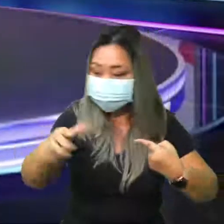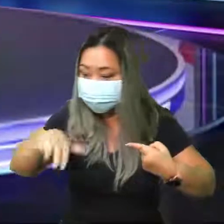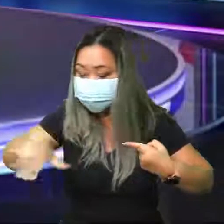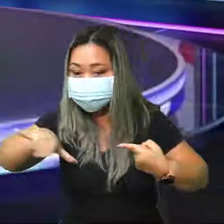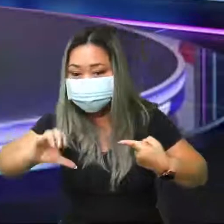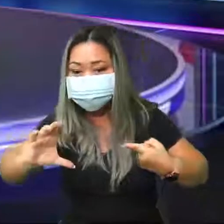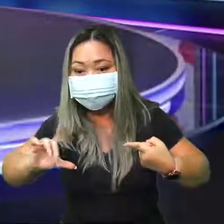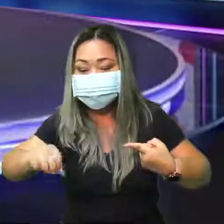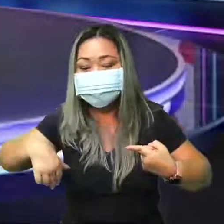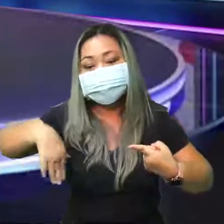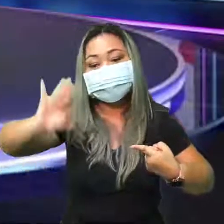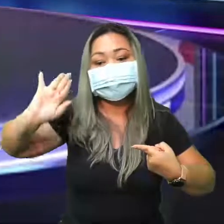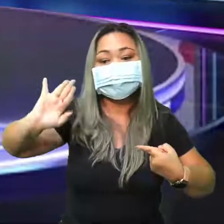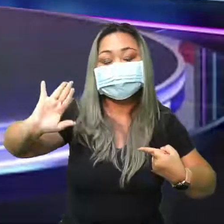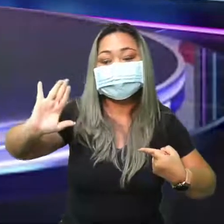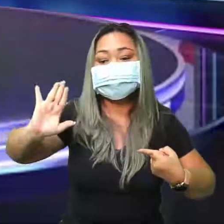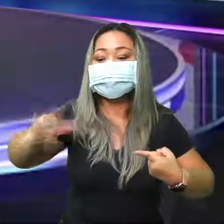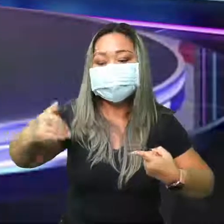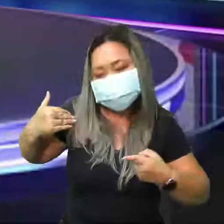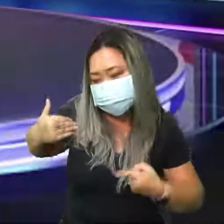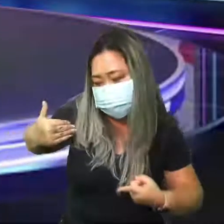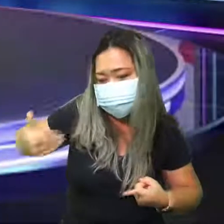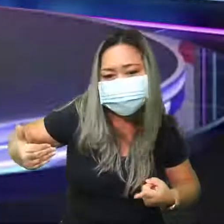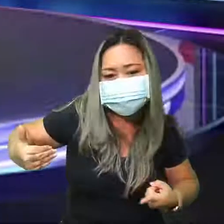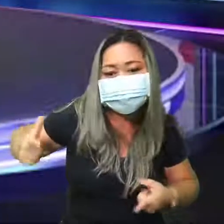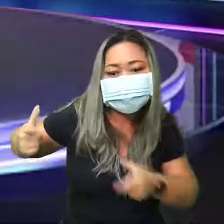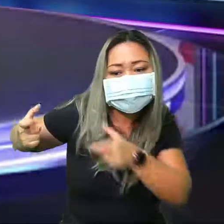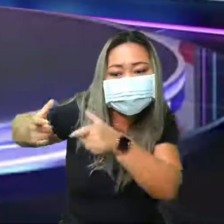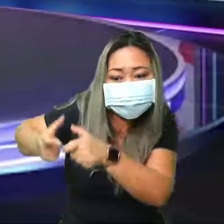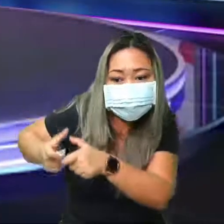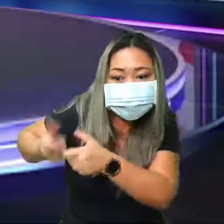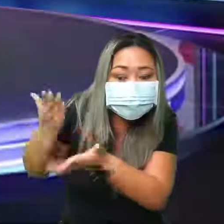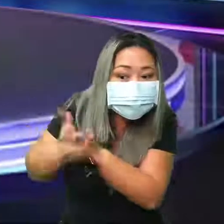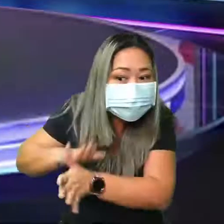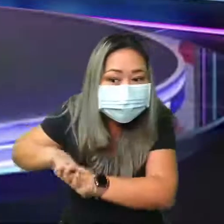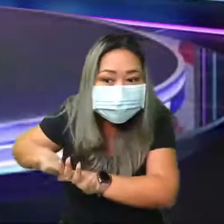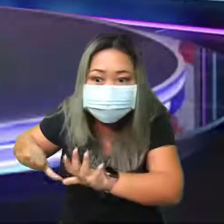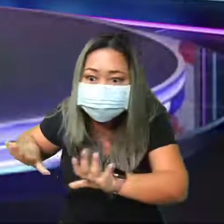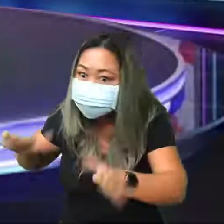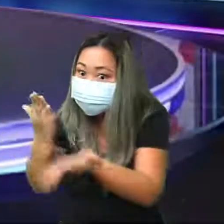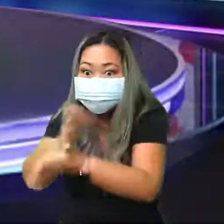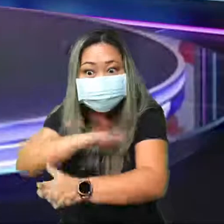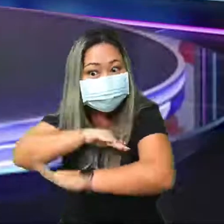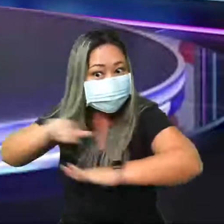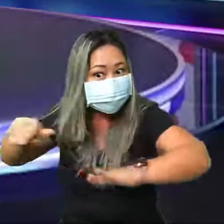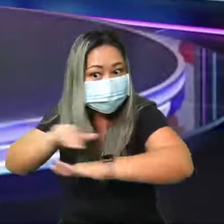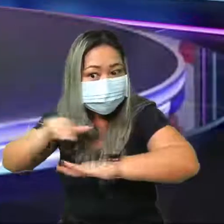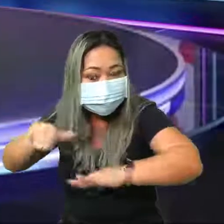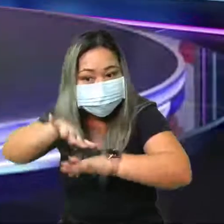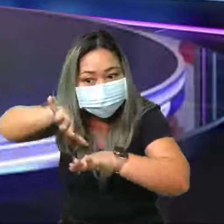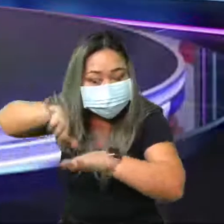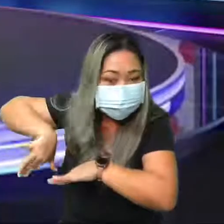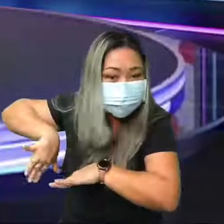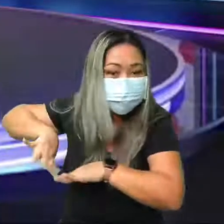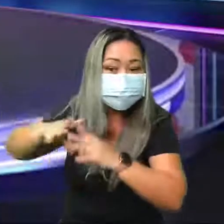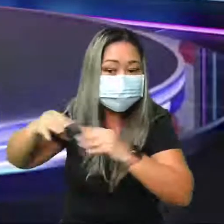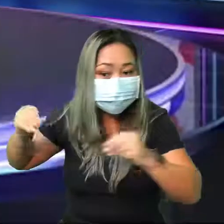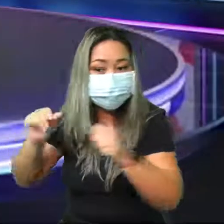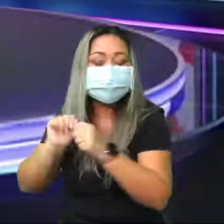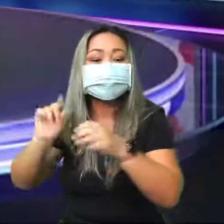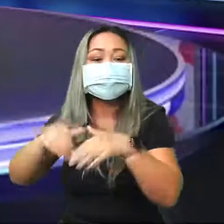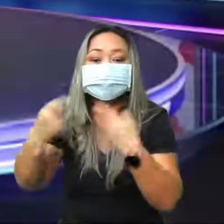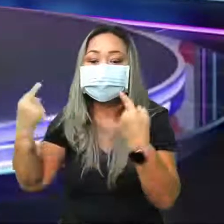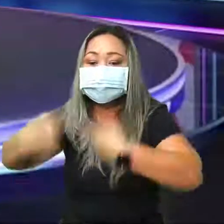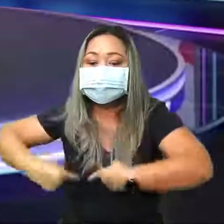que era original do ambiente, diminuiu, desapareceu. Diminuiu não, desapareceu. Então, essa competição levou com que